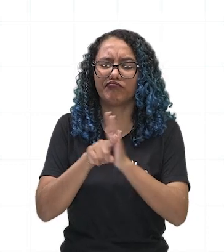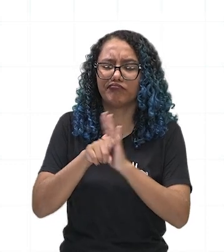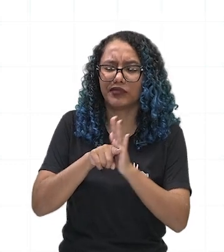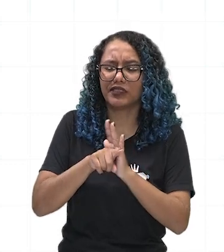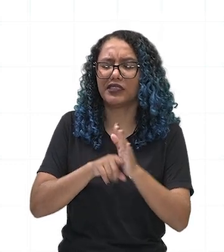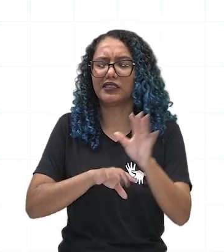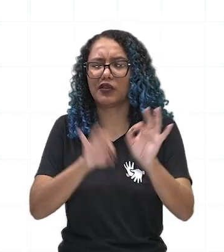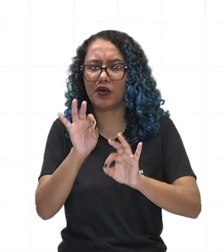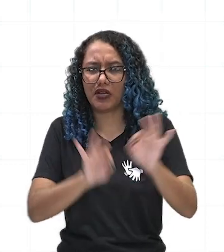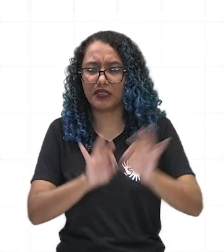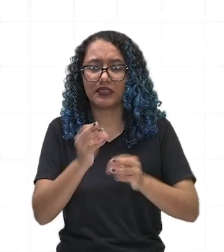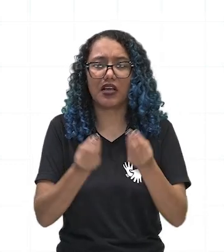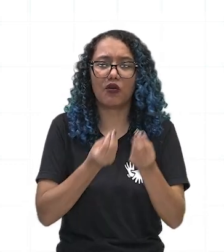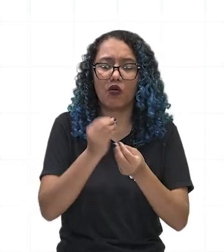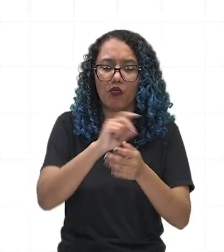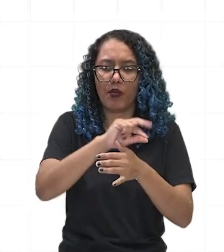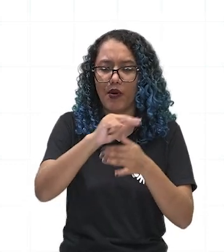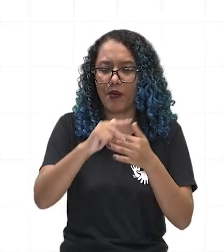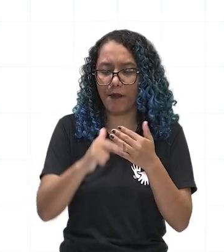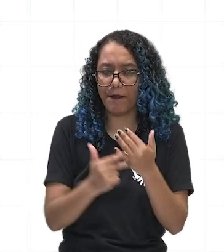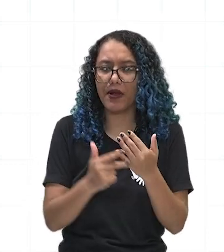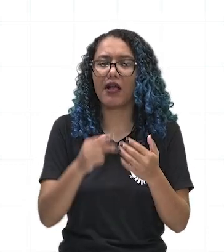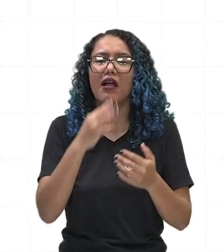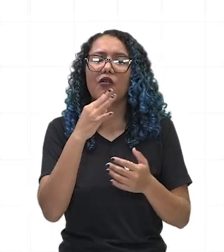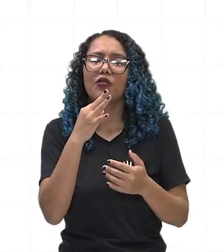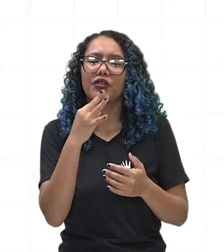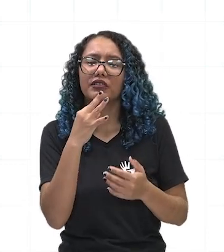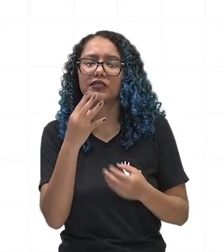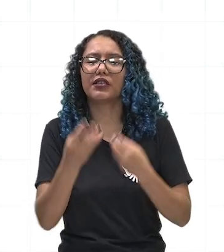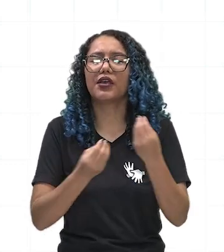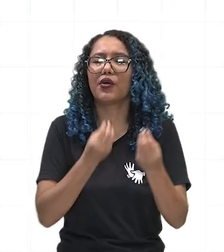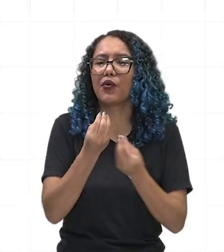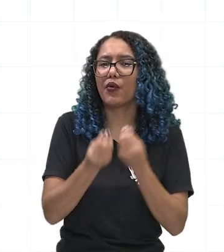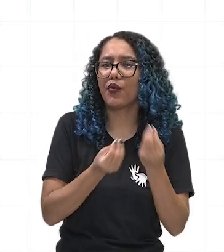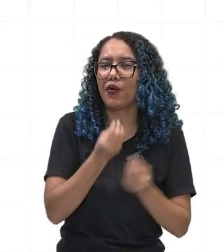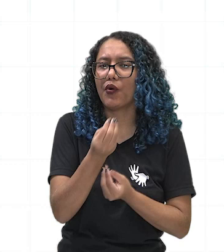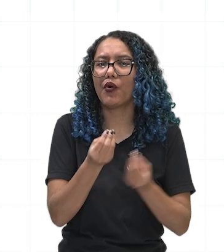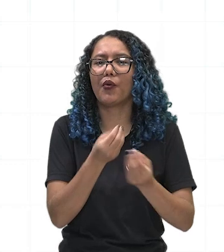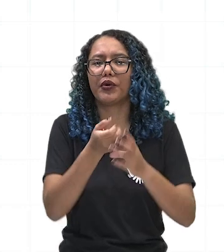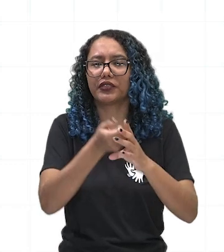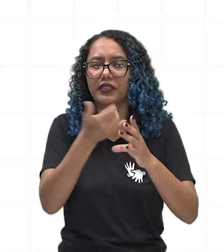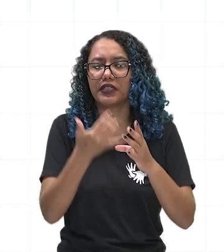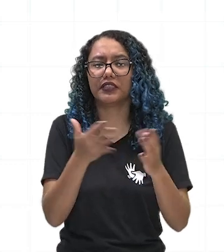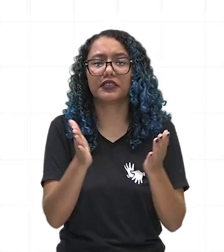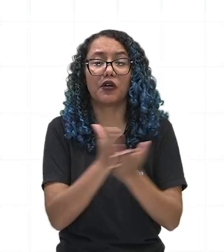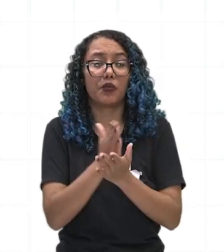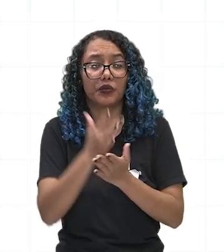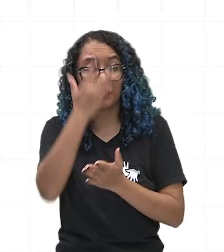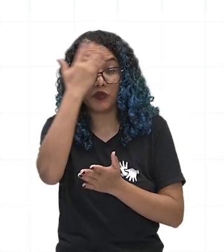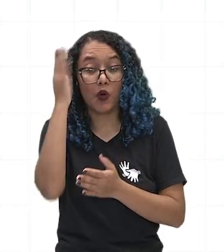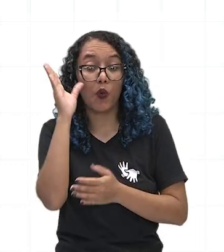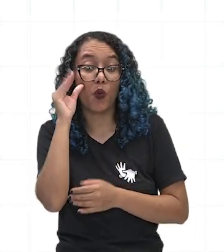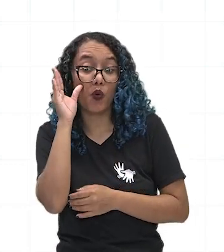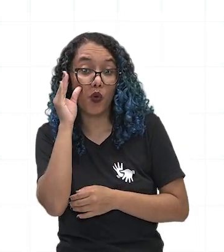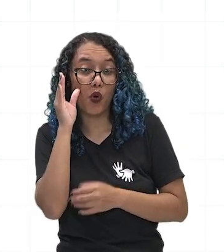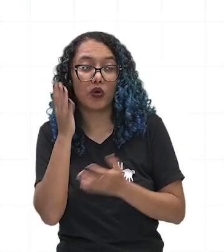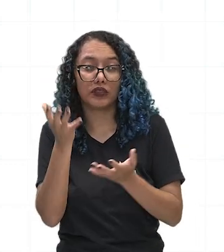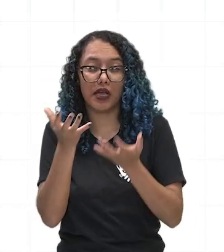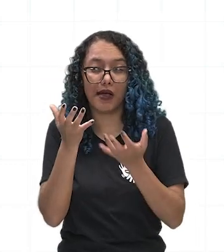os seres vivos, classificá-los, conhecê-los, né? Existem muitas pessoas que são curiosas nessa